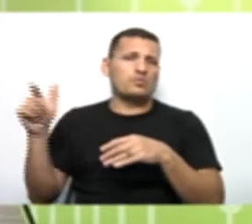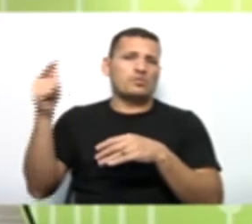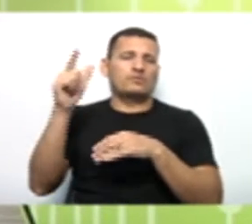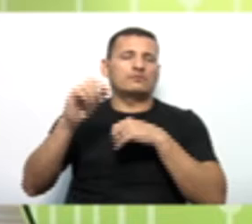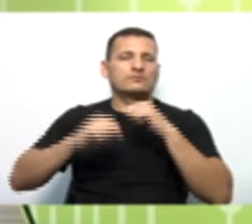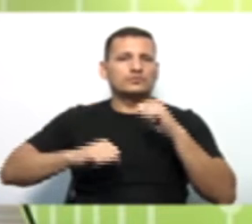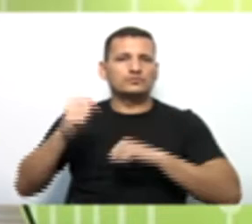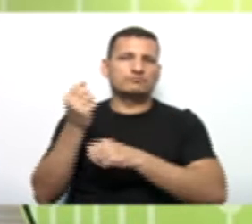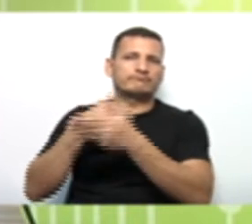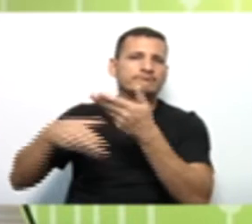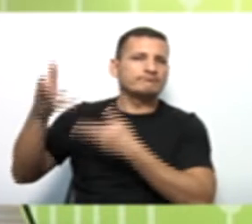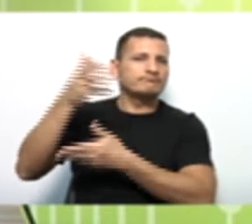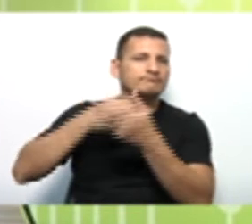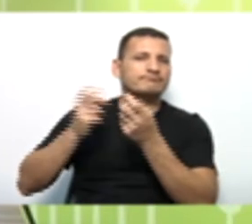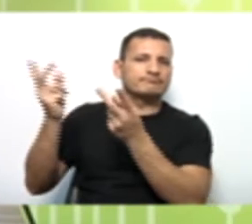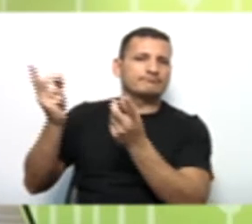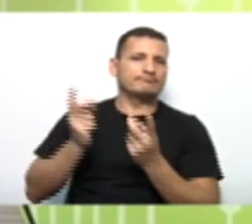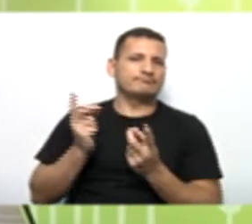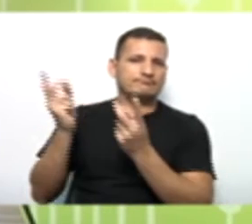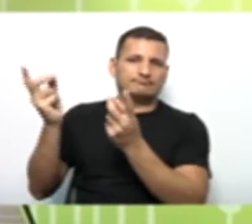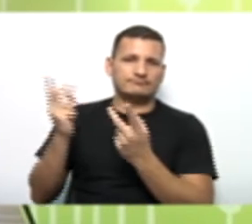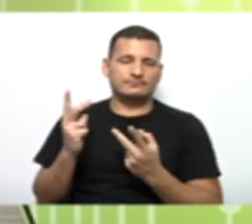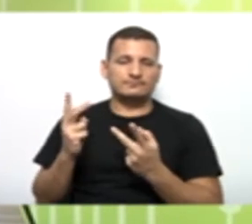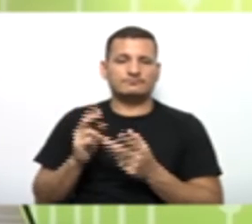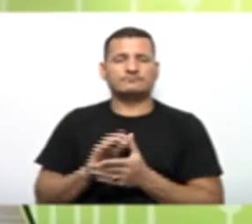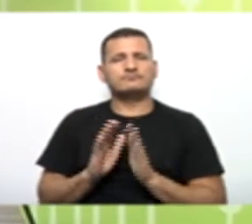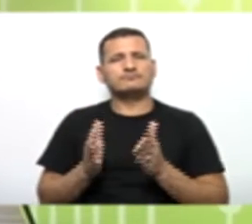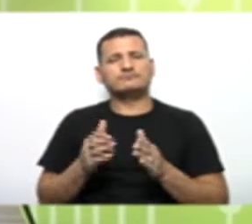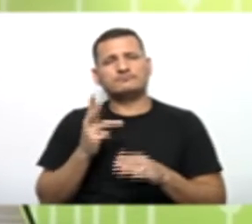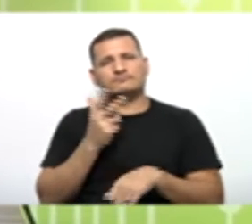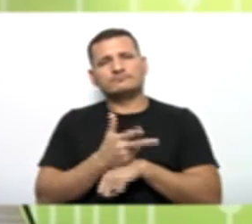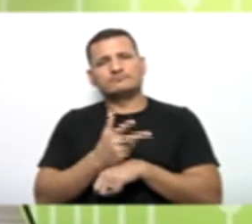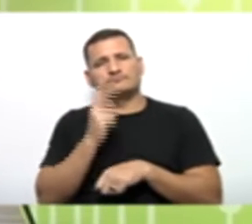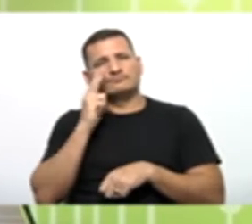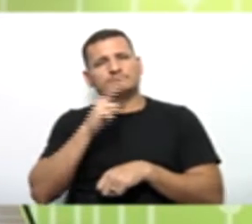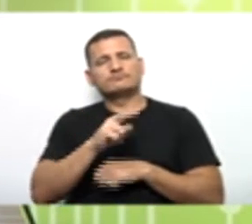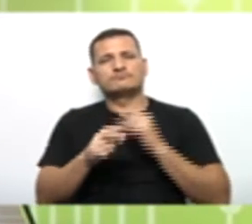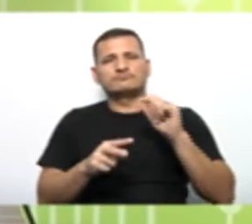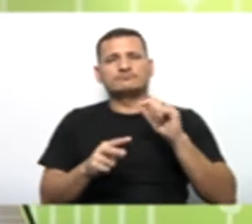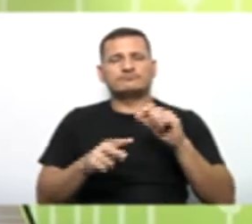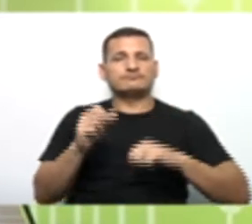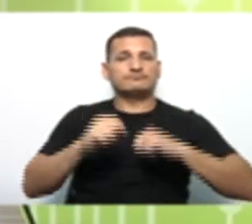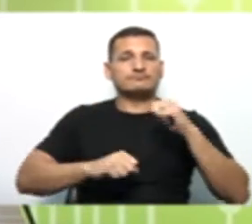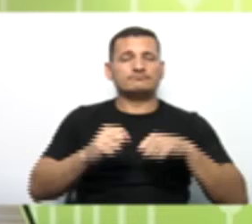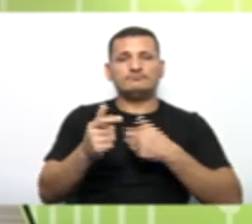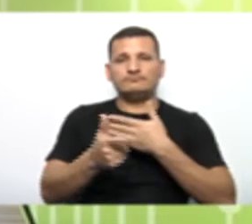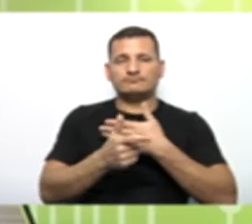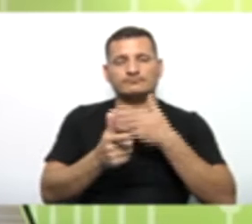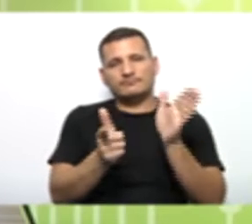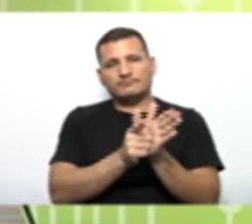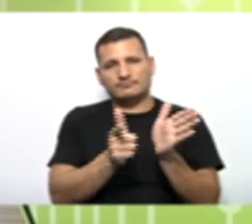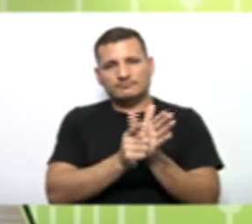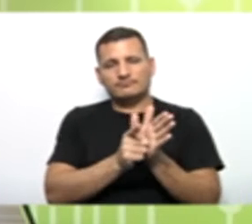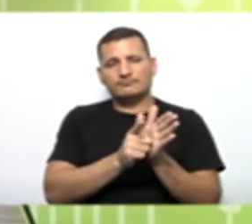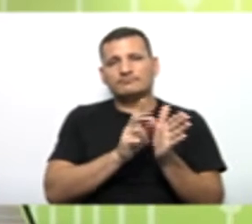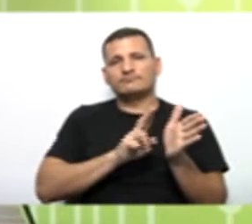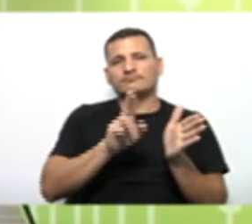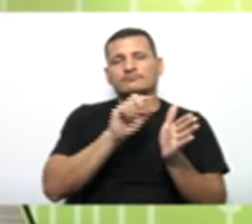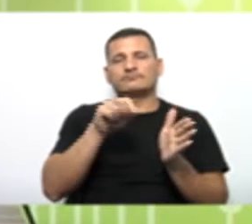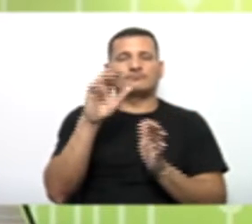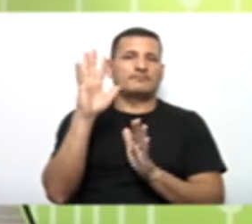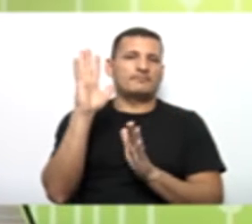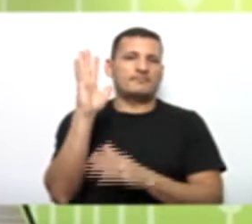alimentícias. Já vi também um documentário que falava de uma indústria de papel que utilizava os resíduos da